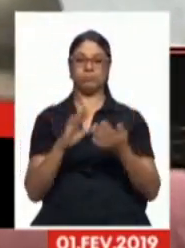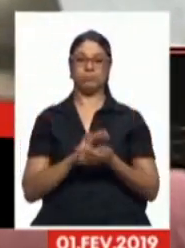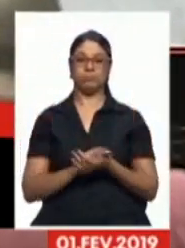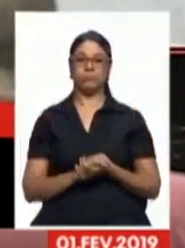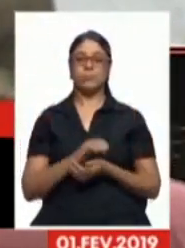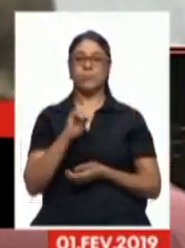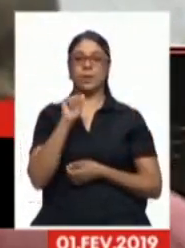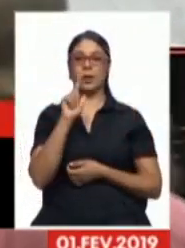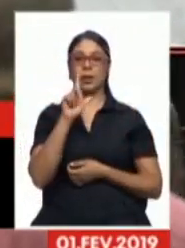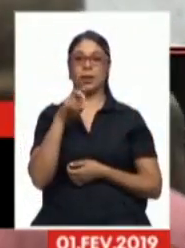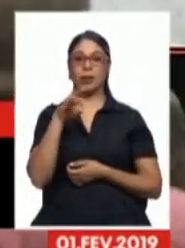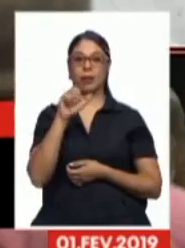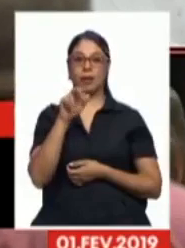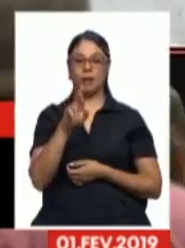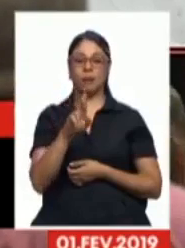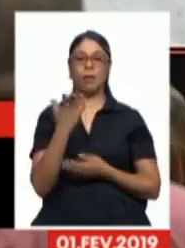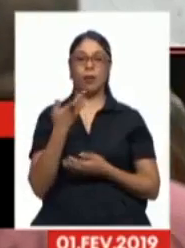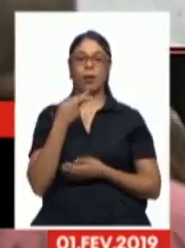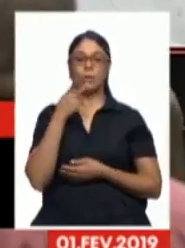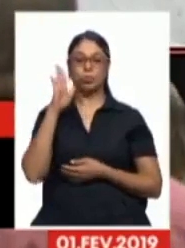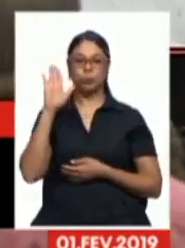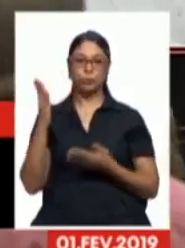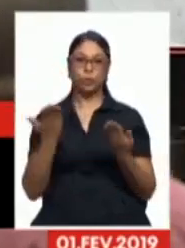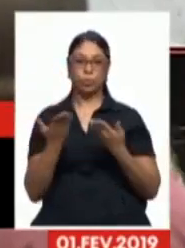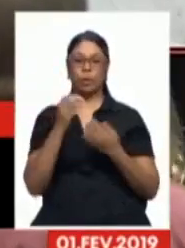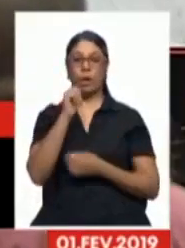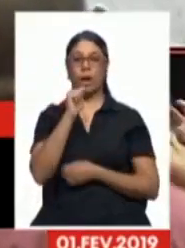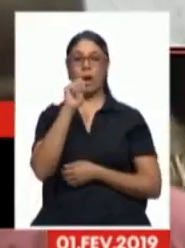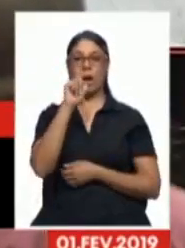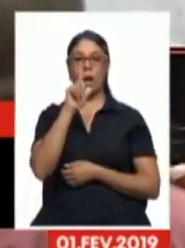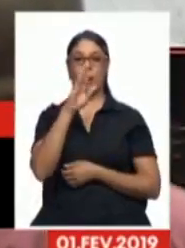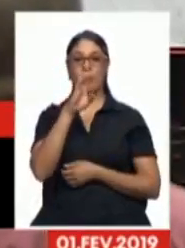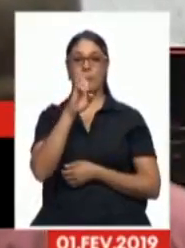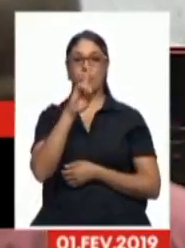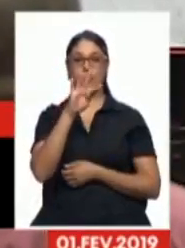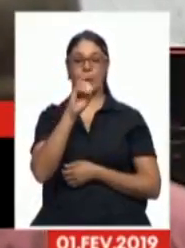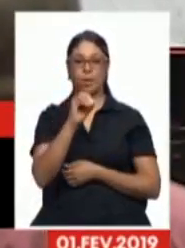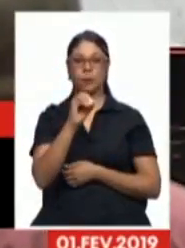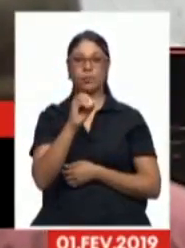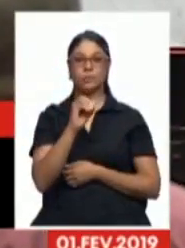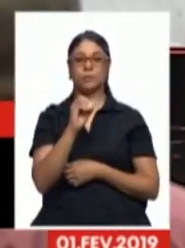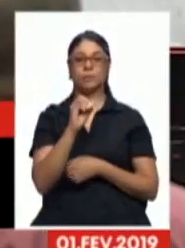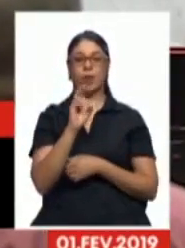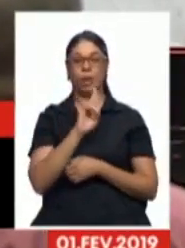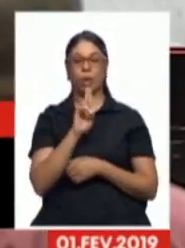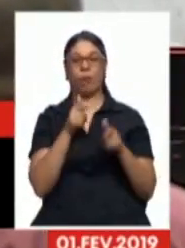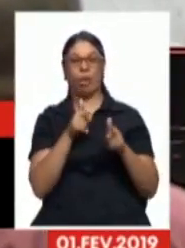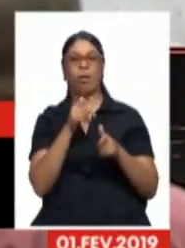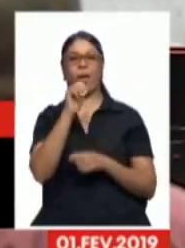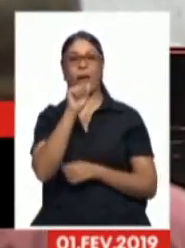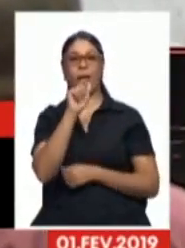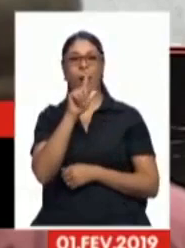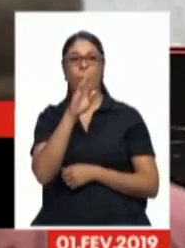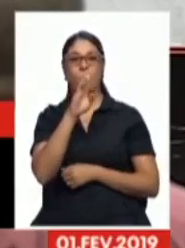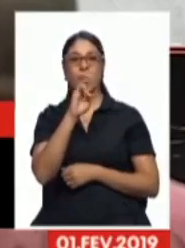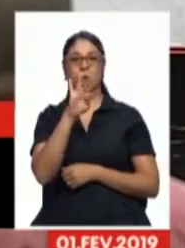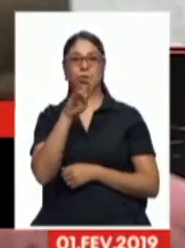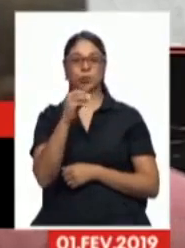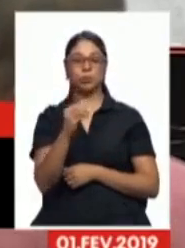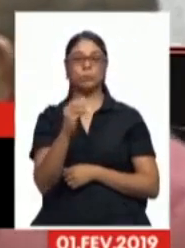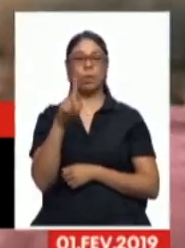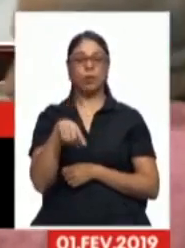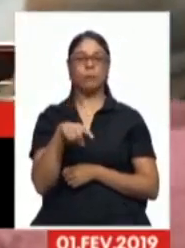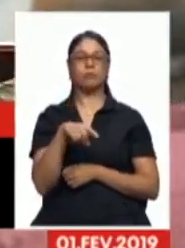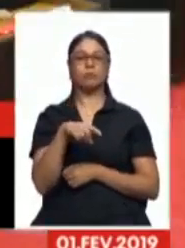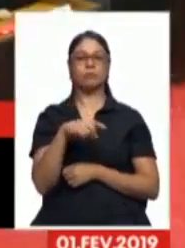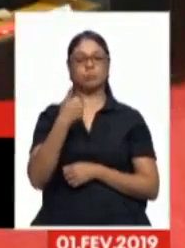Alencar Magalhães. Prestou o juramento agora Alberto Pinto Coelho Neto, o Betinho do Solidariedade. Foi eleito para o primeiro mandato